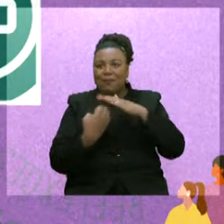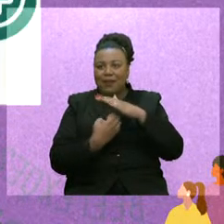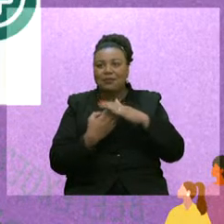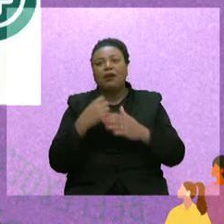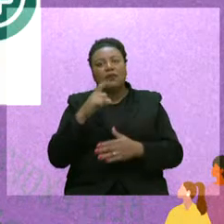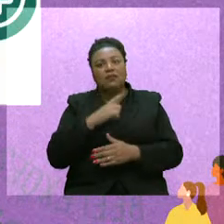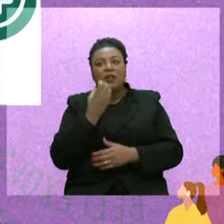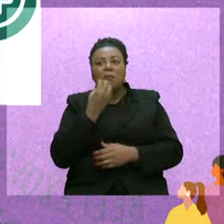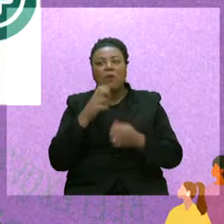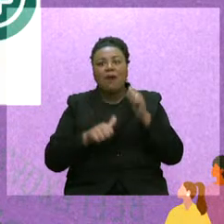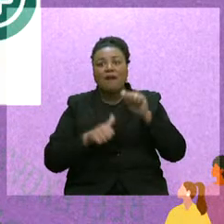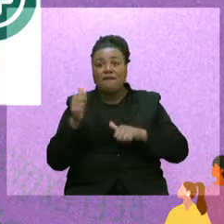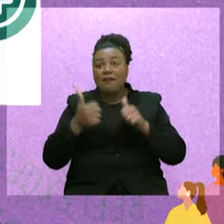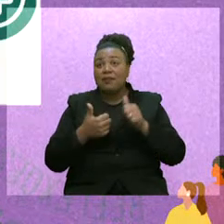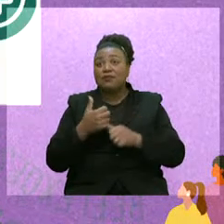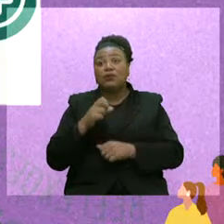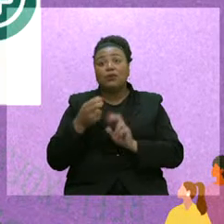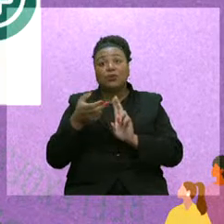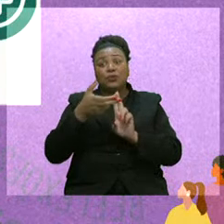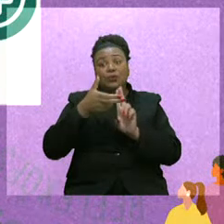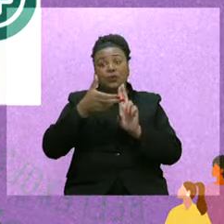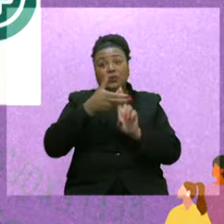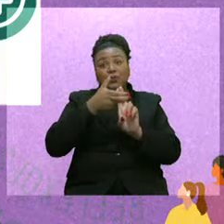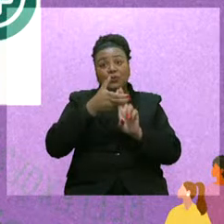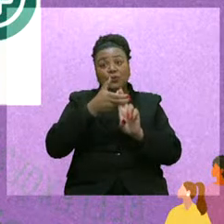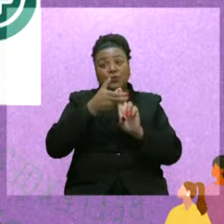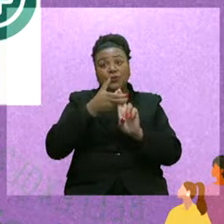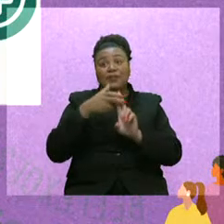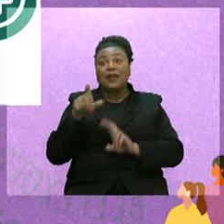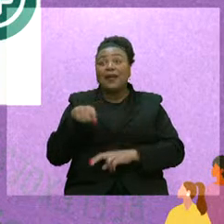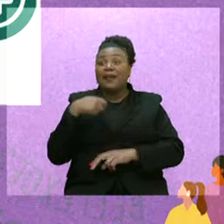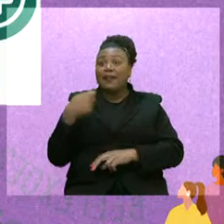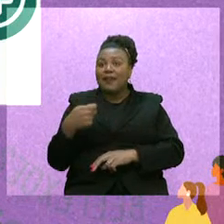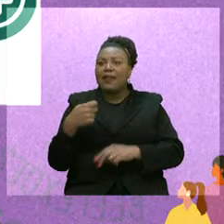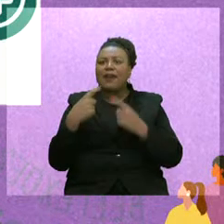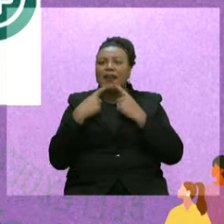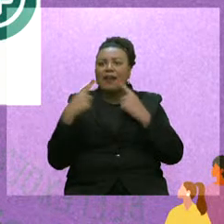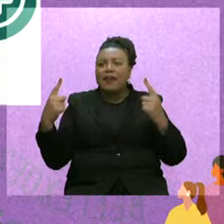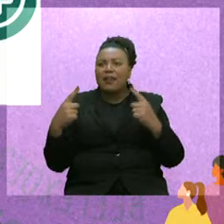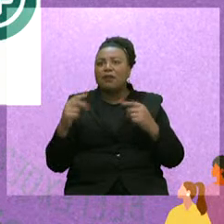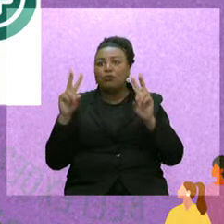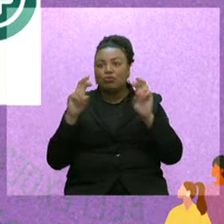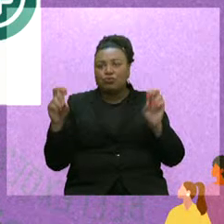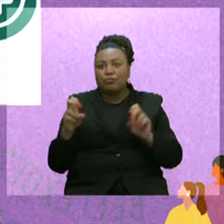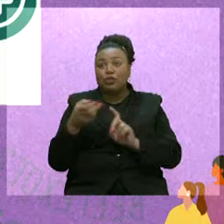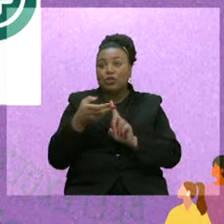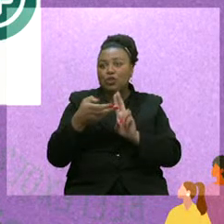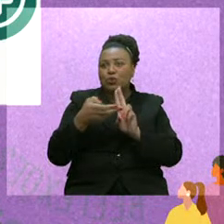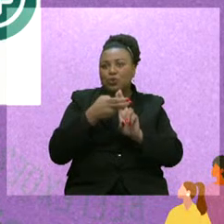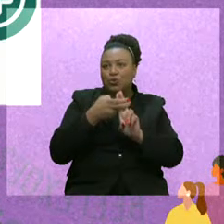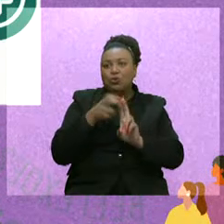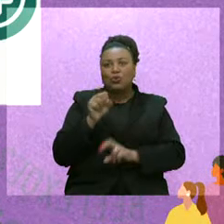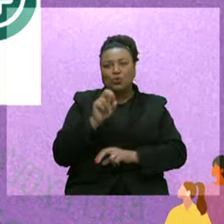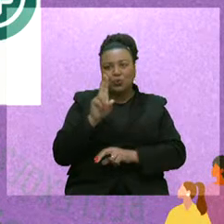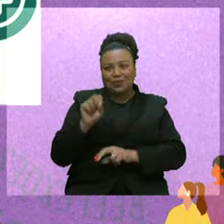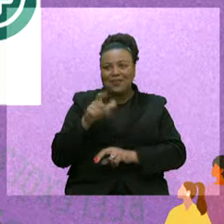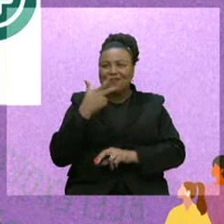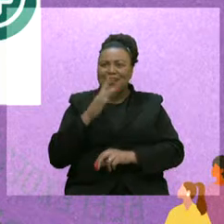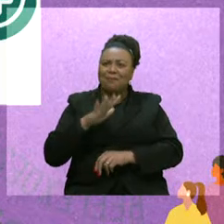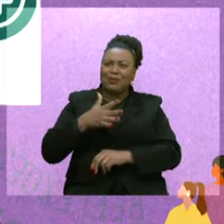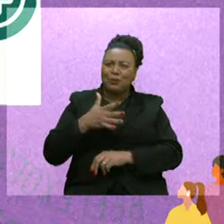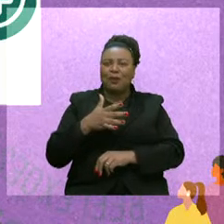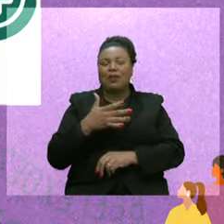tem uma boa avaliação do SUS. Os que criticam o SUS, aqueles que dizem que o SUS é mais ou menos ou que o